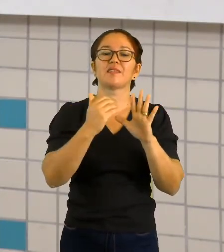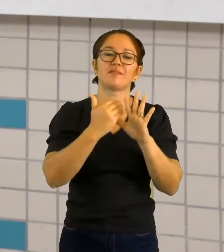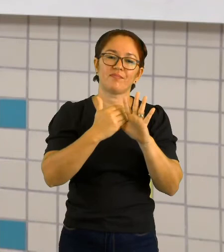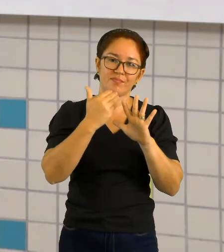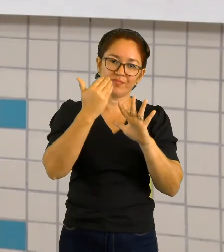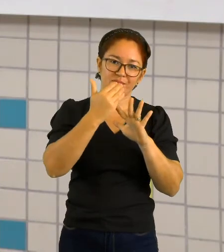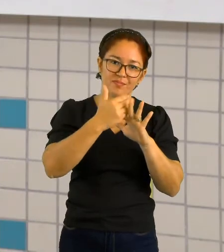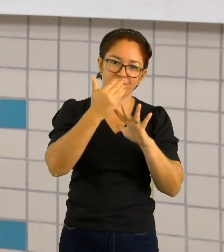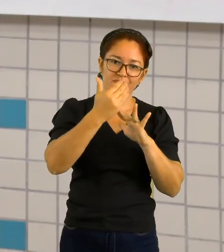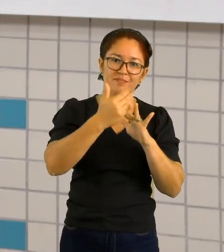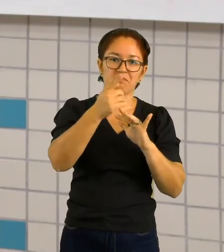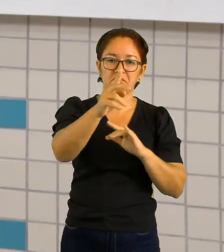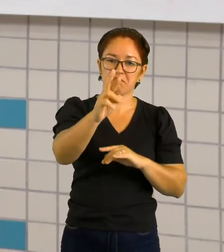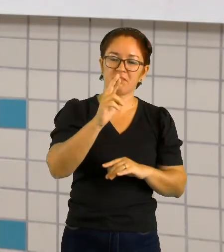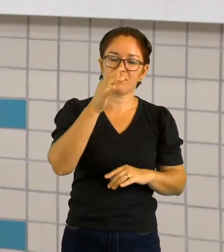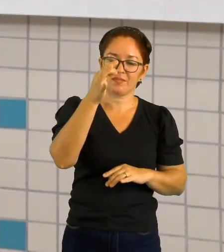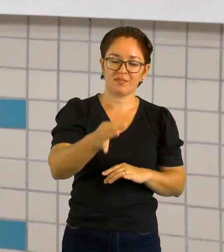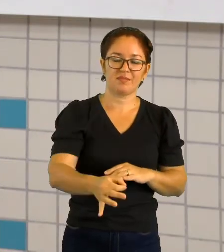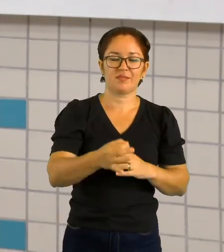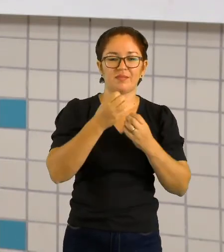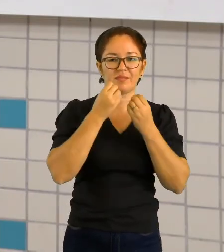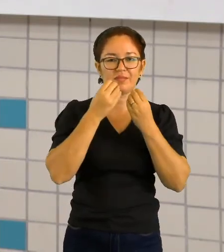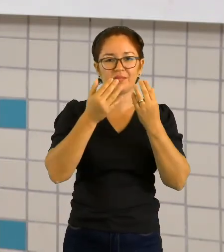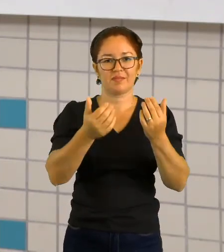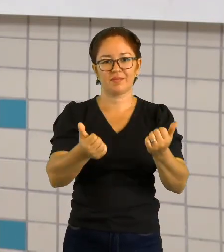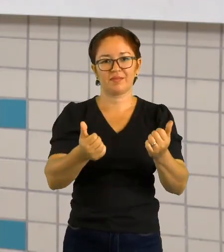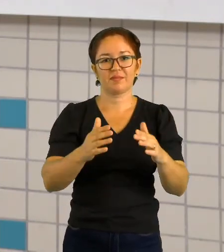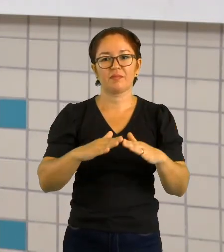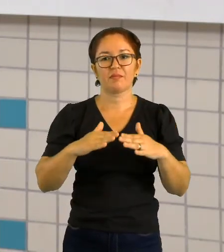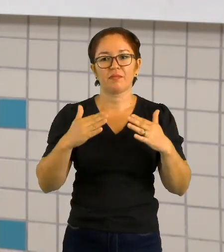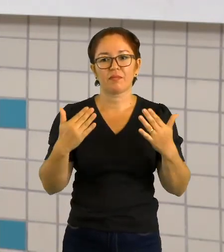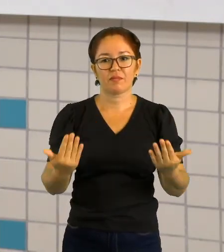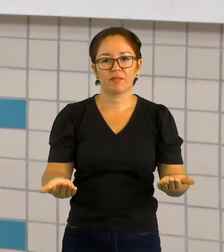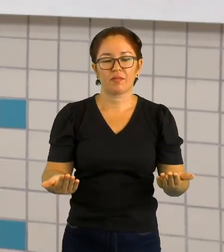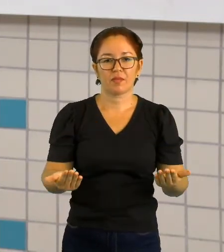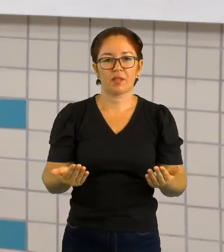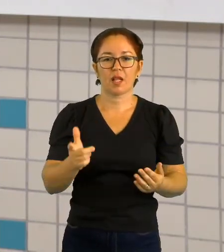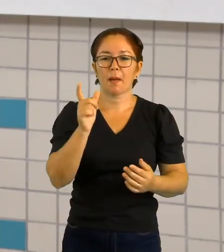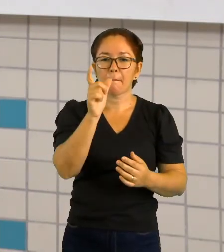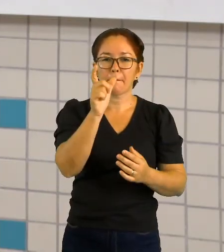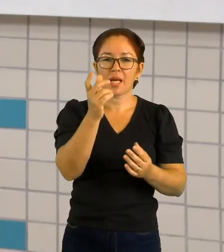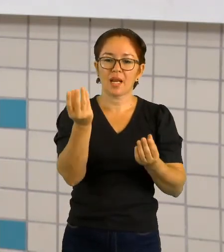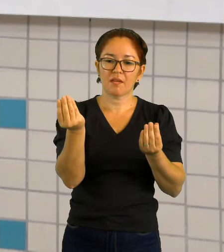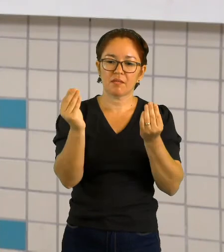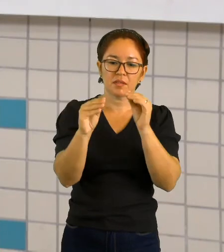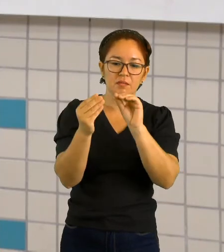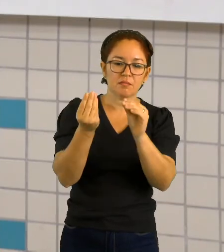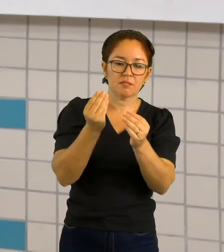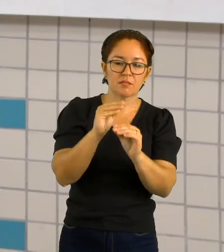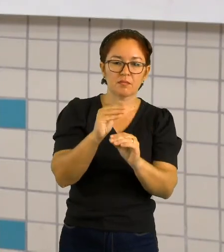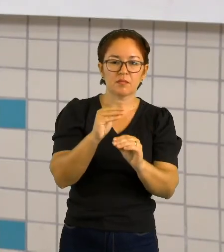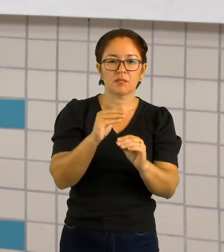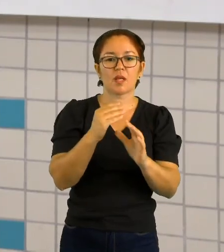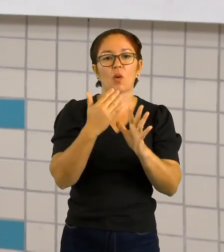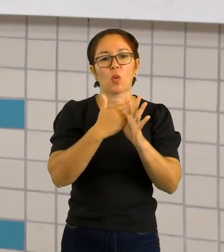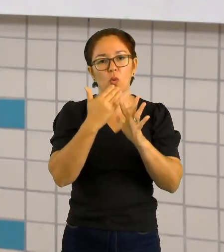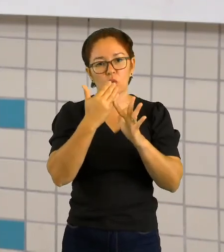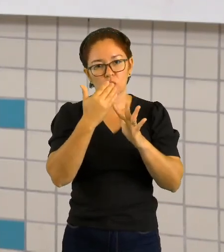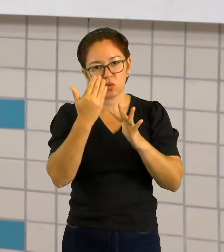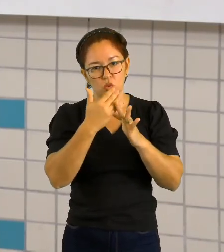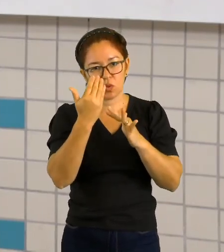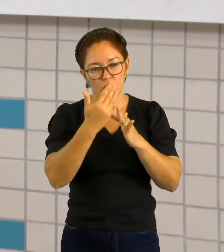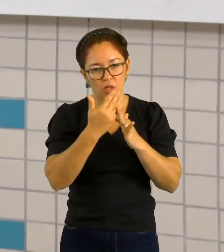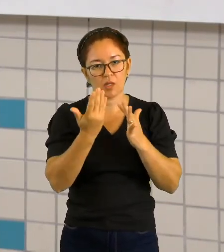bem, uma consoante. Então, a estrutura, a formação dessa palavrinha é consoante, vogal